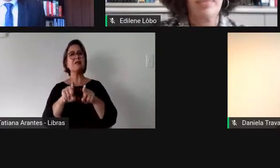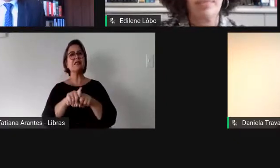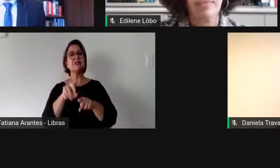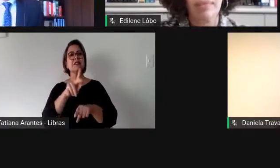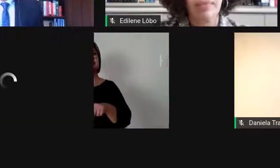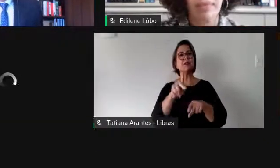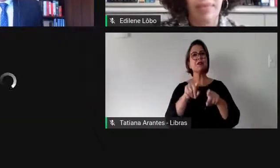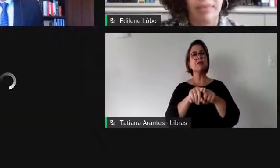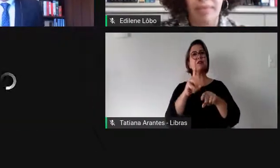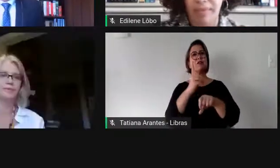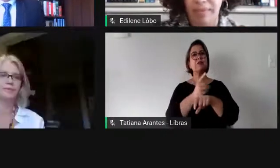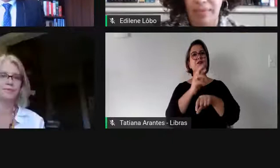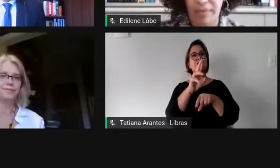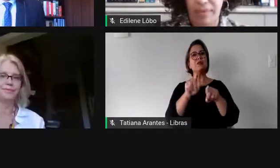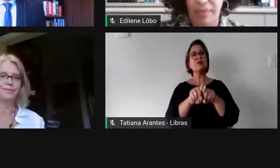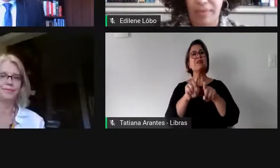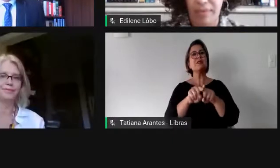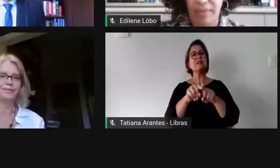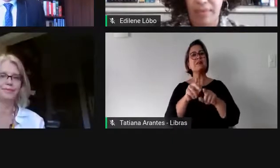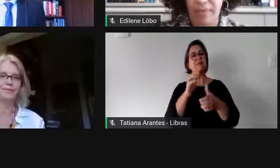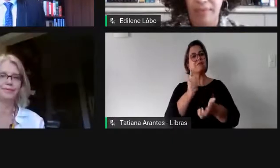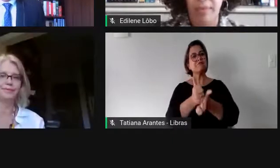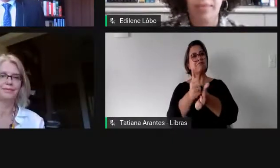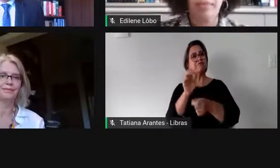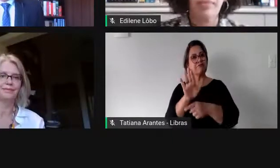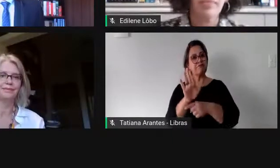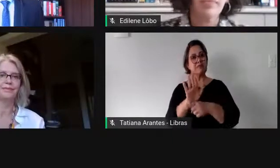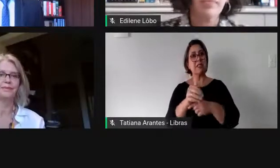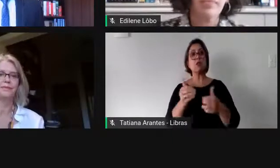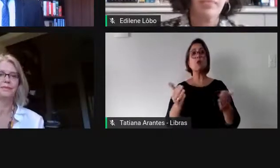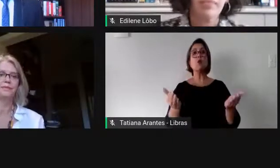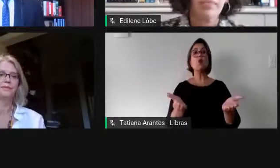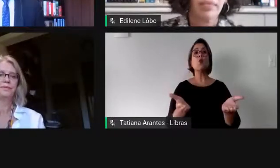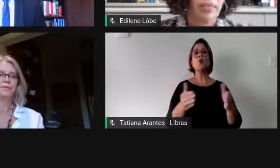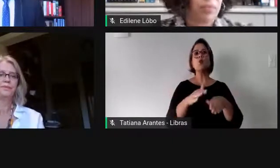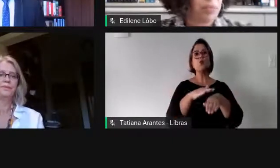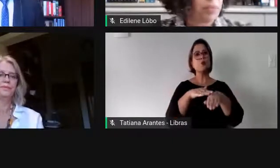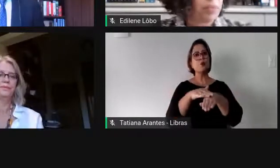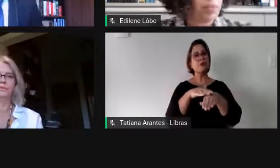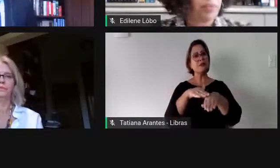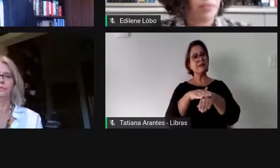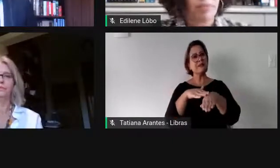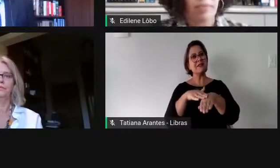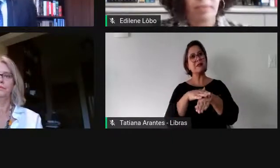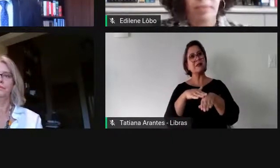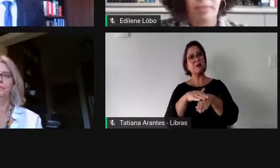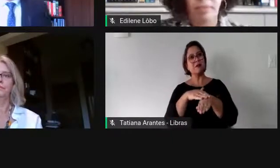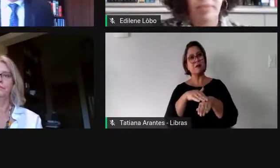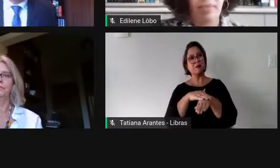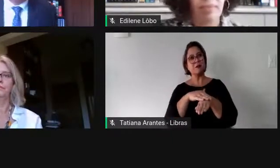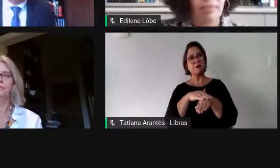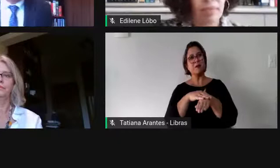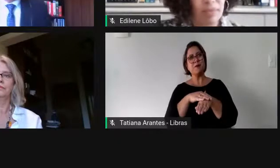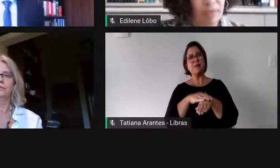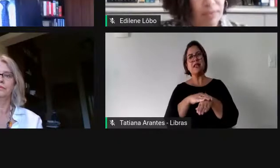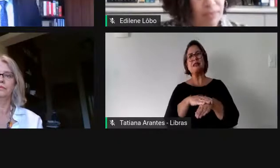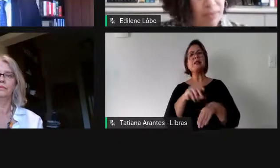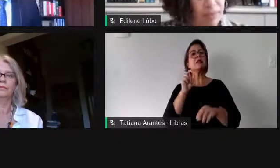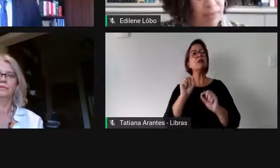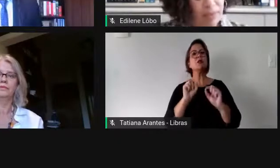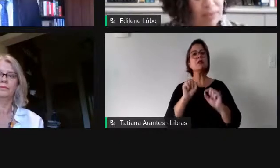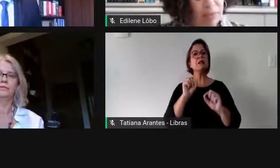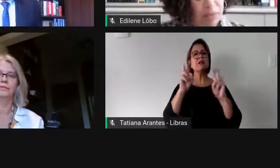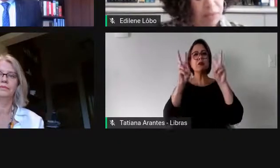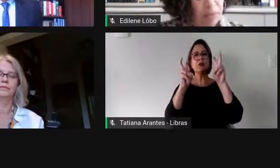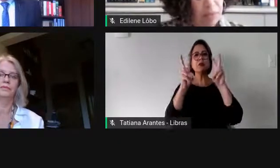legislativa da Câmara dos Deputados. Nós vamos conversar, então, sobre as mulheres na política.